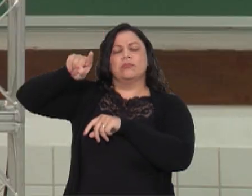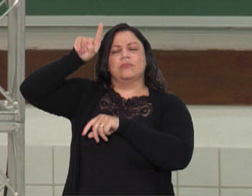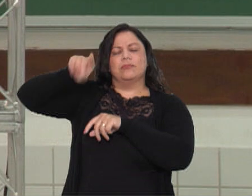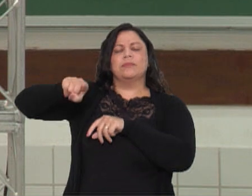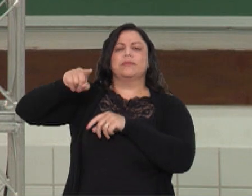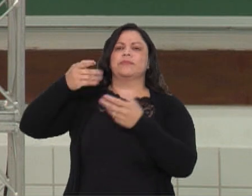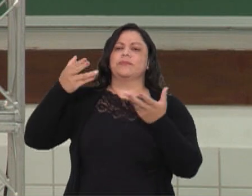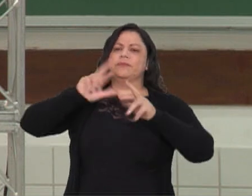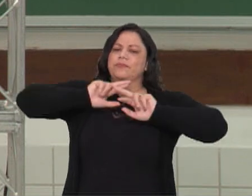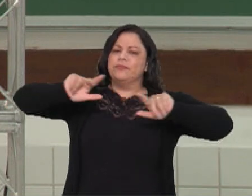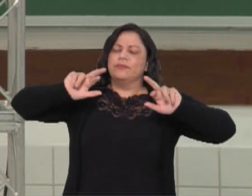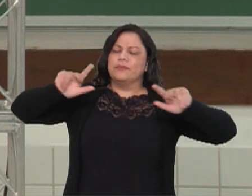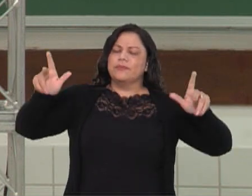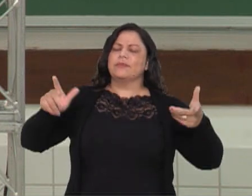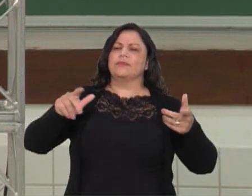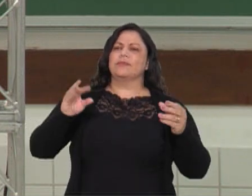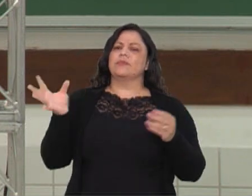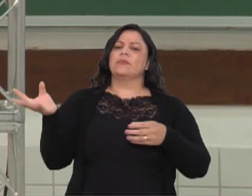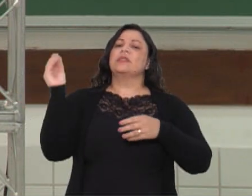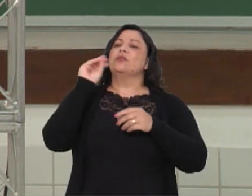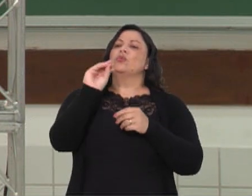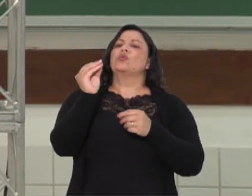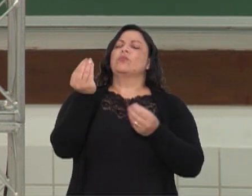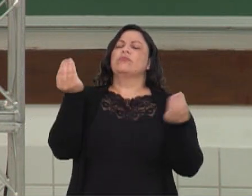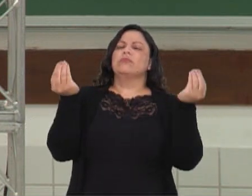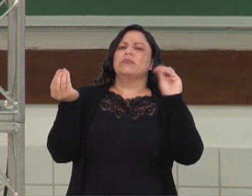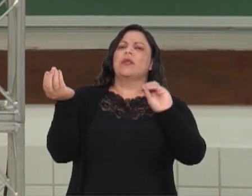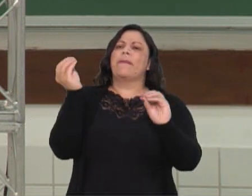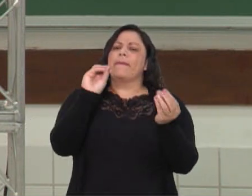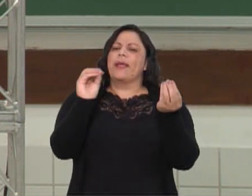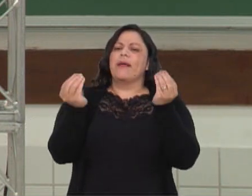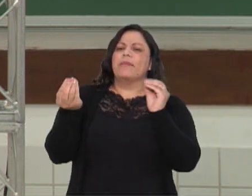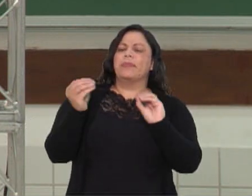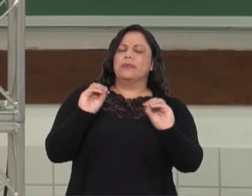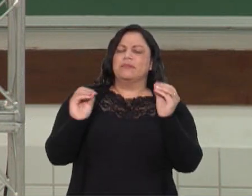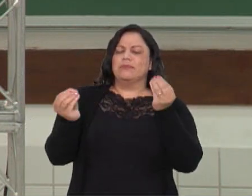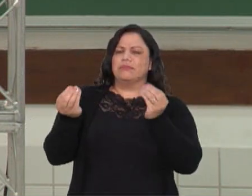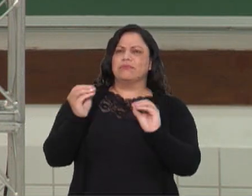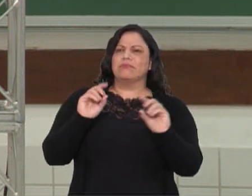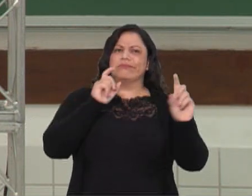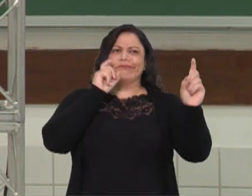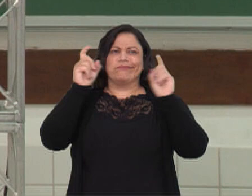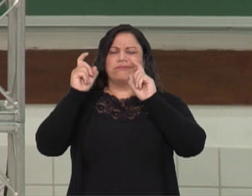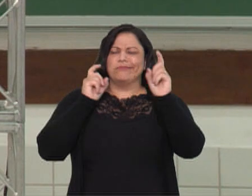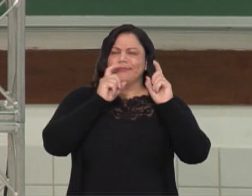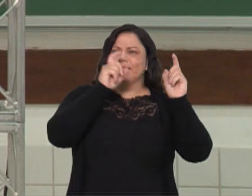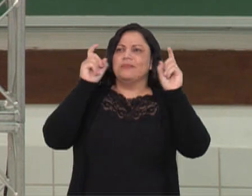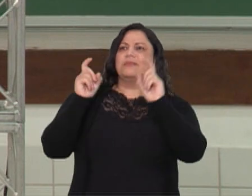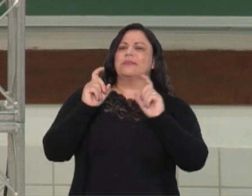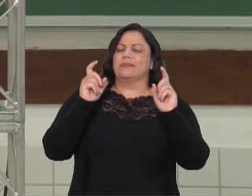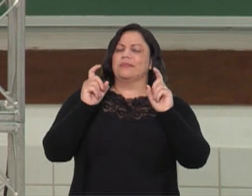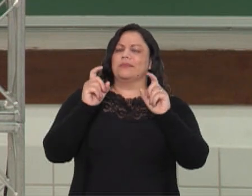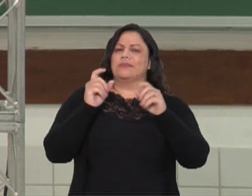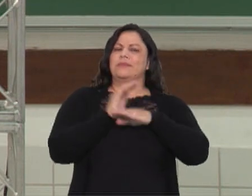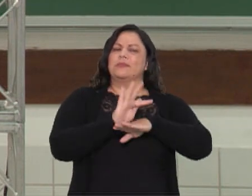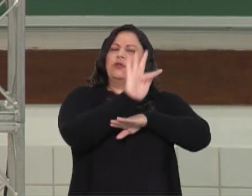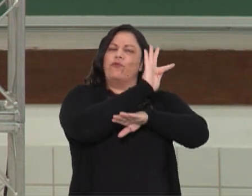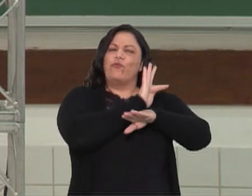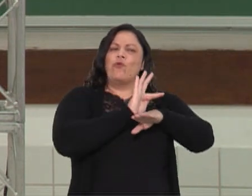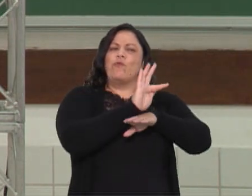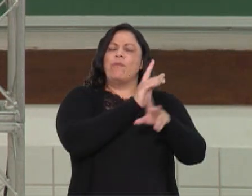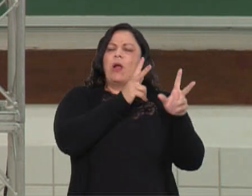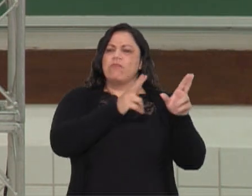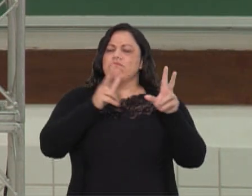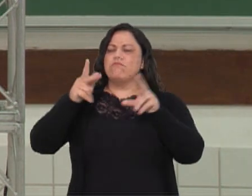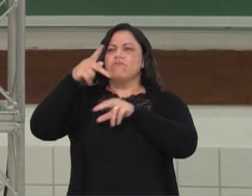e a pontuação, eles são elementos que marcam essa preocupação com a norma padrão. Tudo bem?